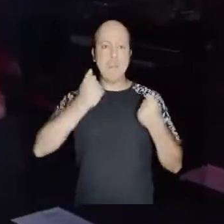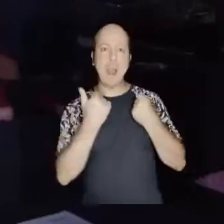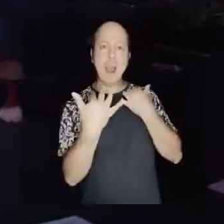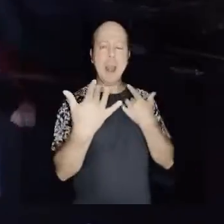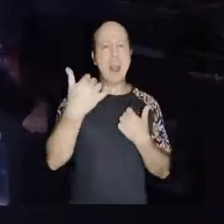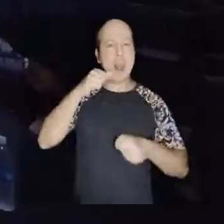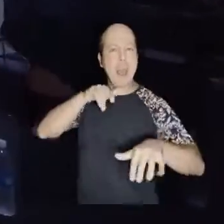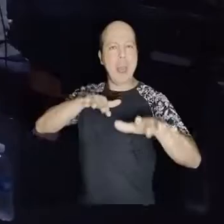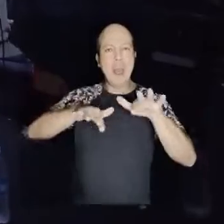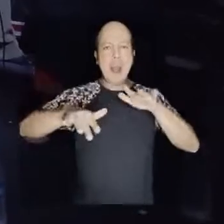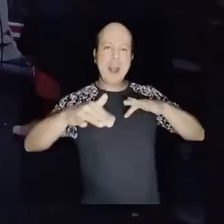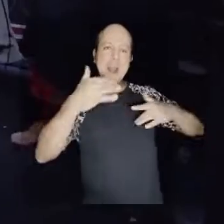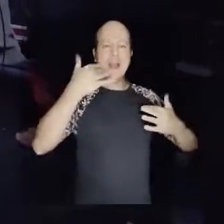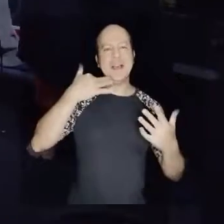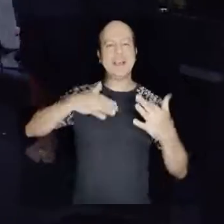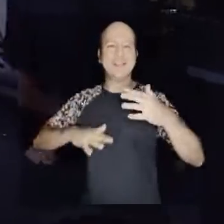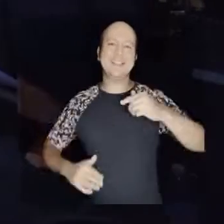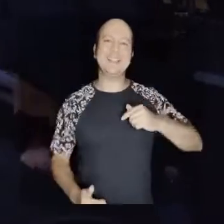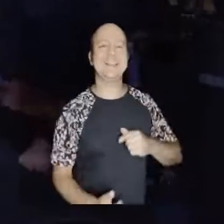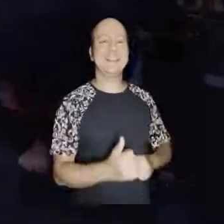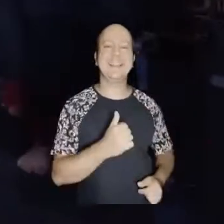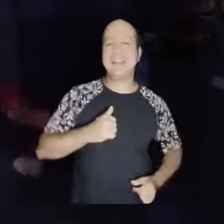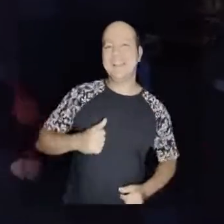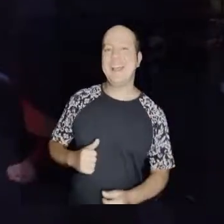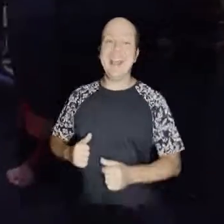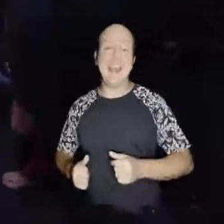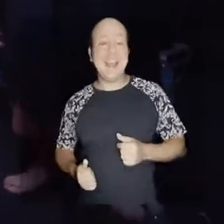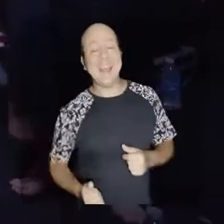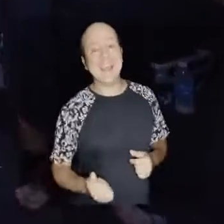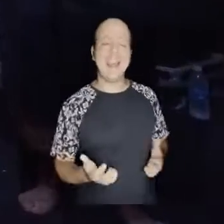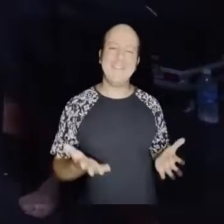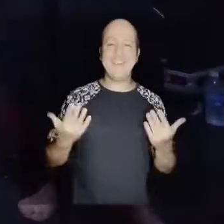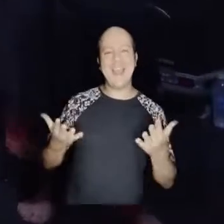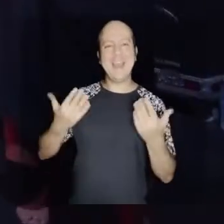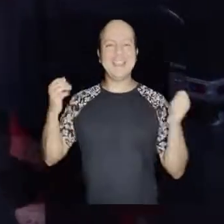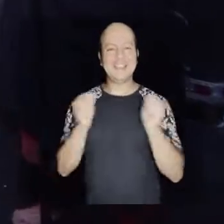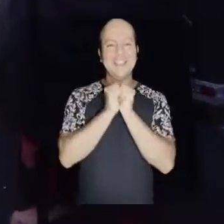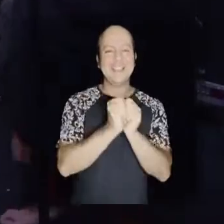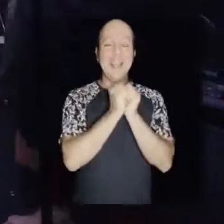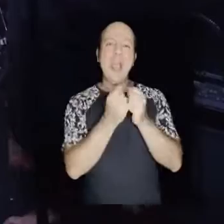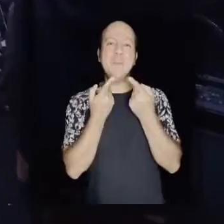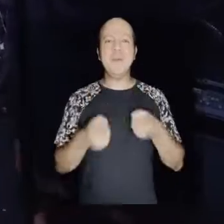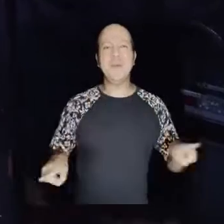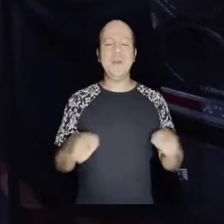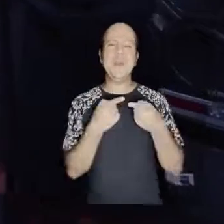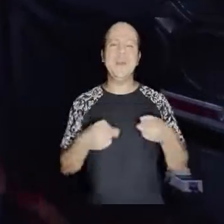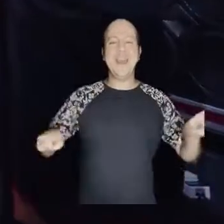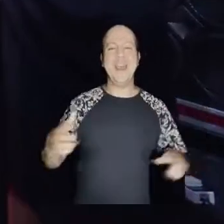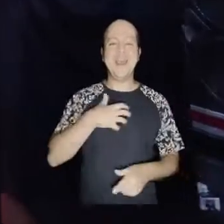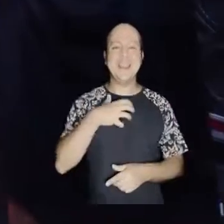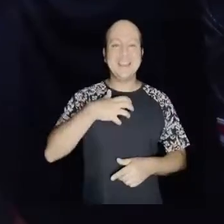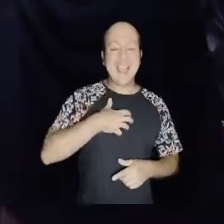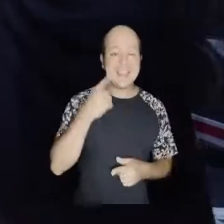vermelhos. Ao lado dela, também ao microfone, Dora Morelenbaum. Ela é branca de cabelos pretos, cacheados e volumosos. Usa top azul e